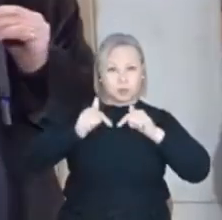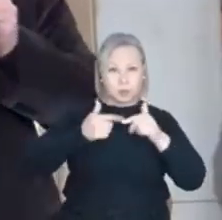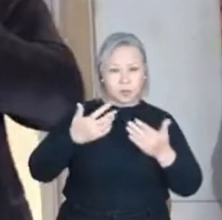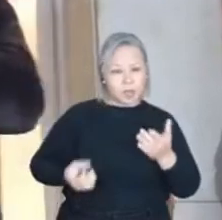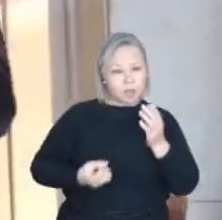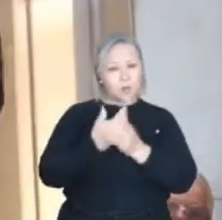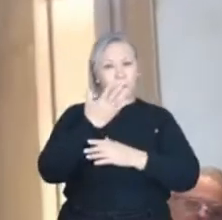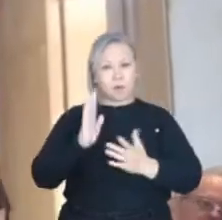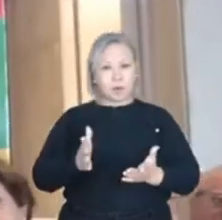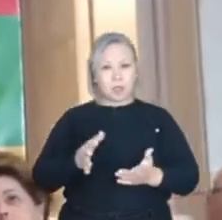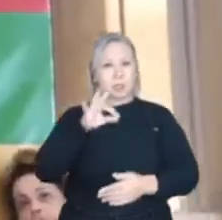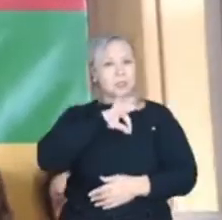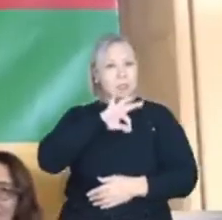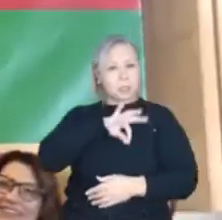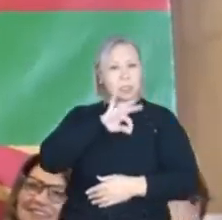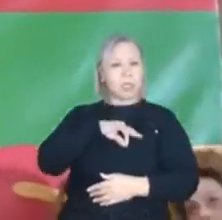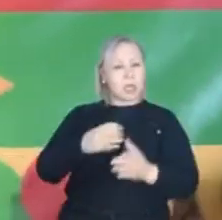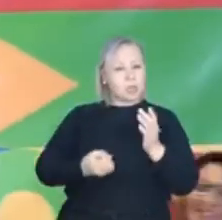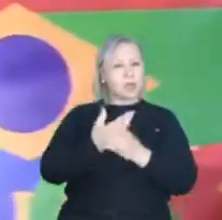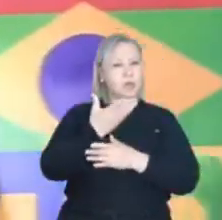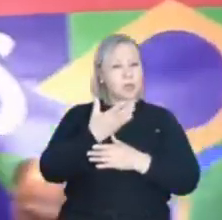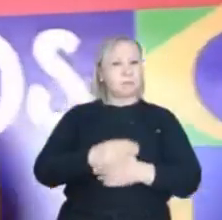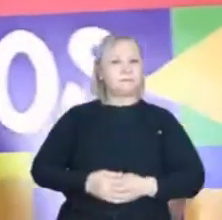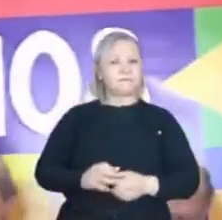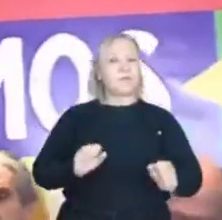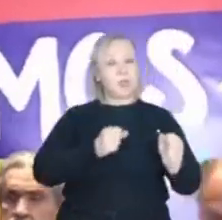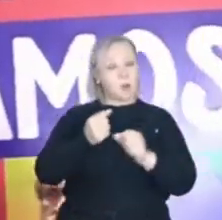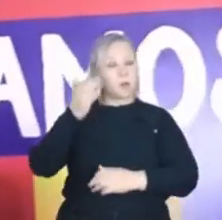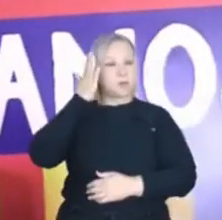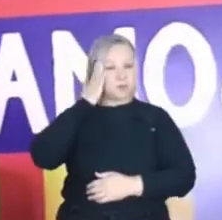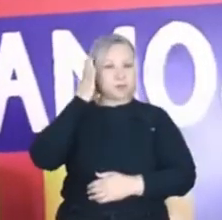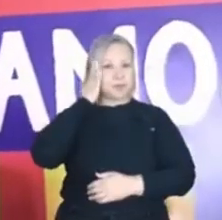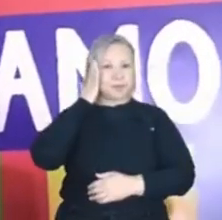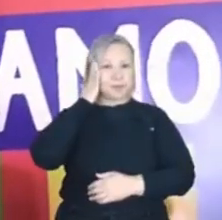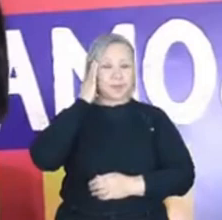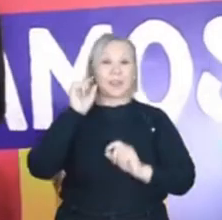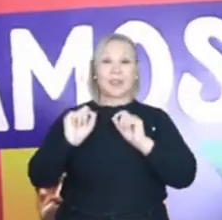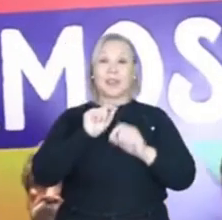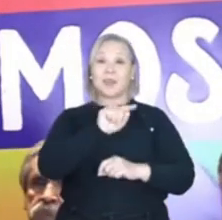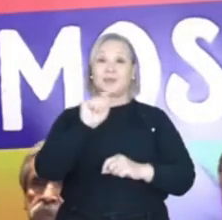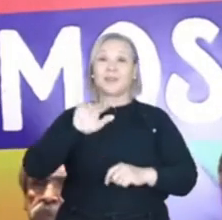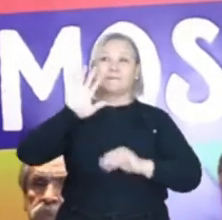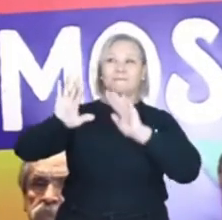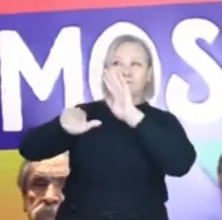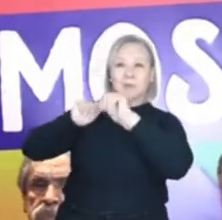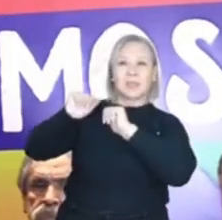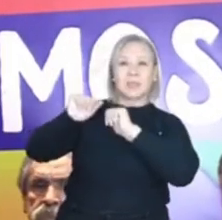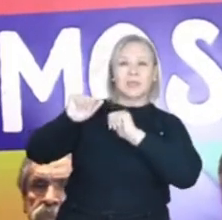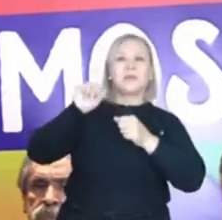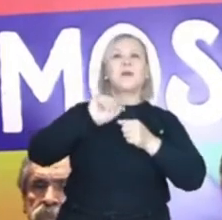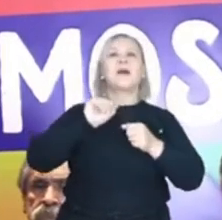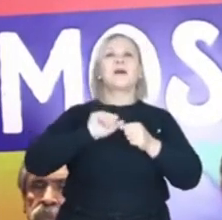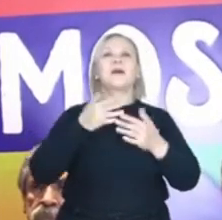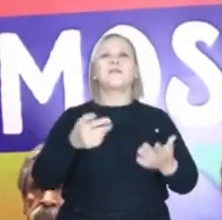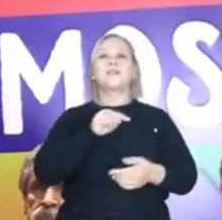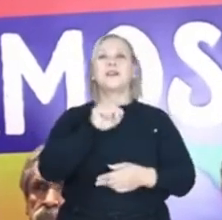criar, da renda que nós precisamos criar, pode saber que vocês vão ser chamados a fazer